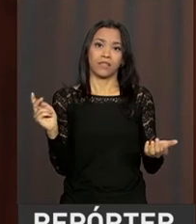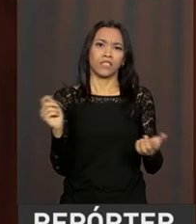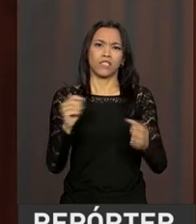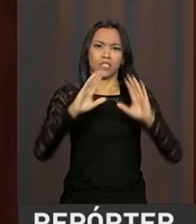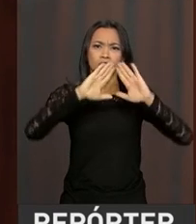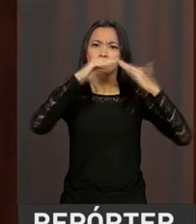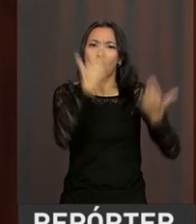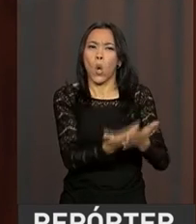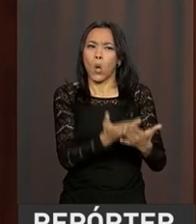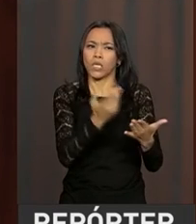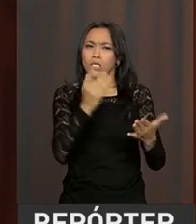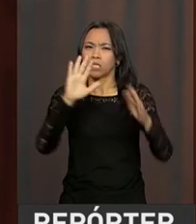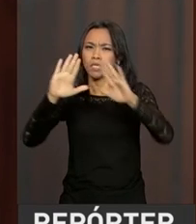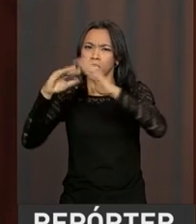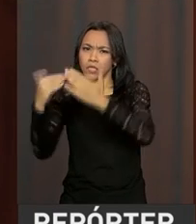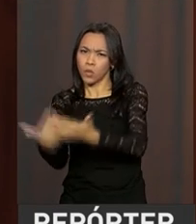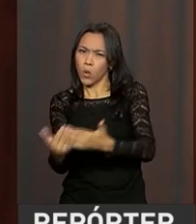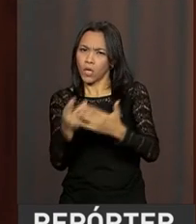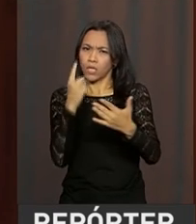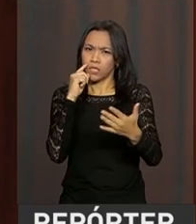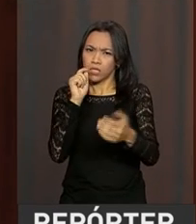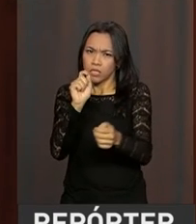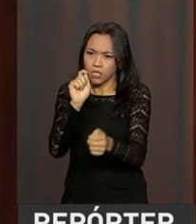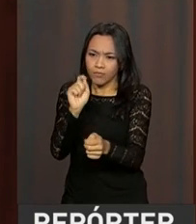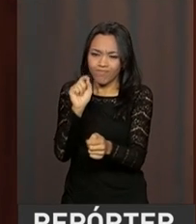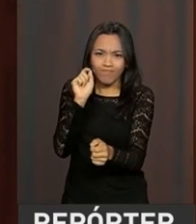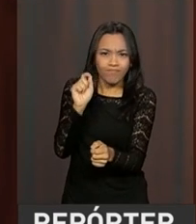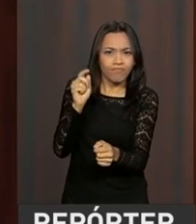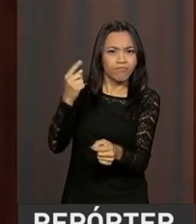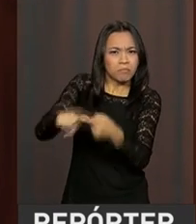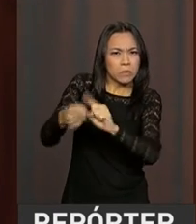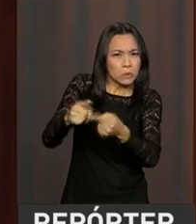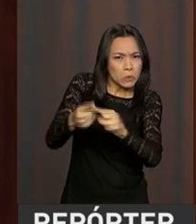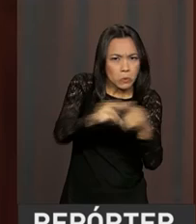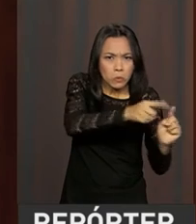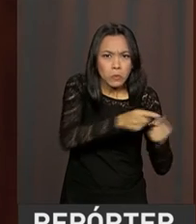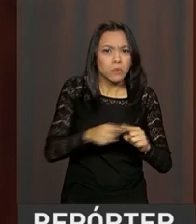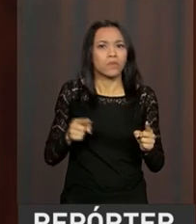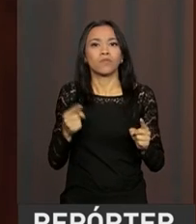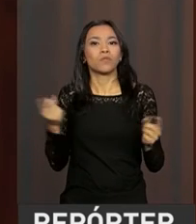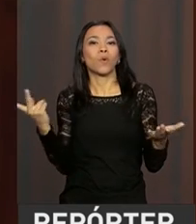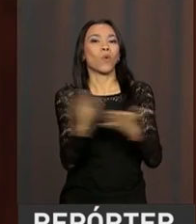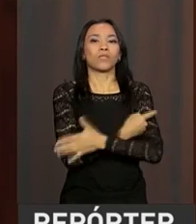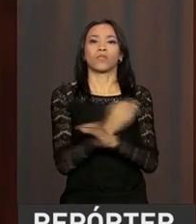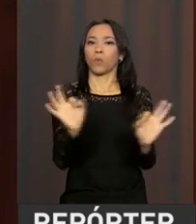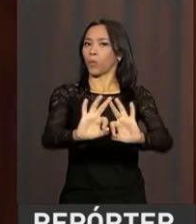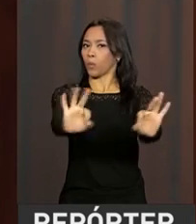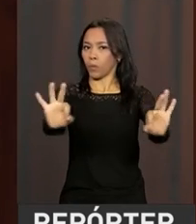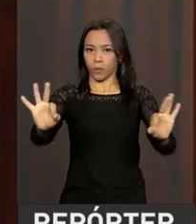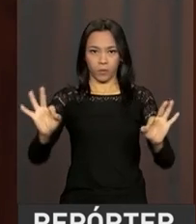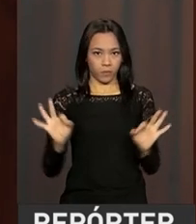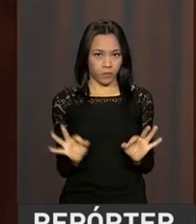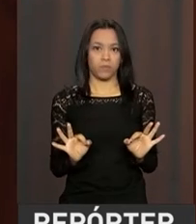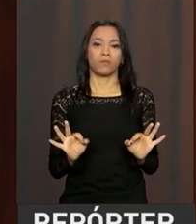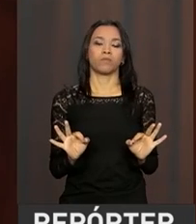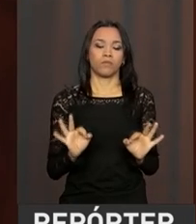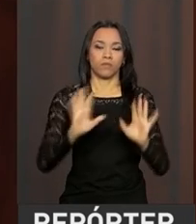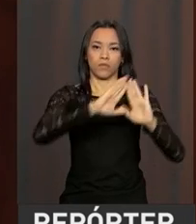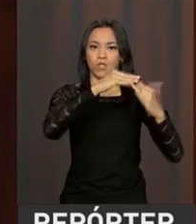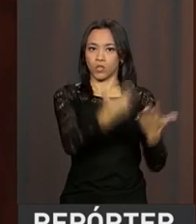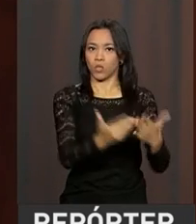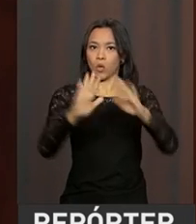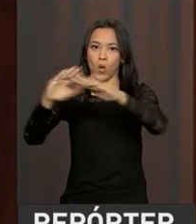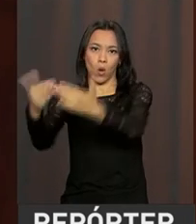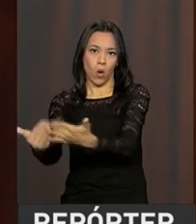escolas diferentes. Todos os 3 foram desativados, nenhum deles alcançou nem a escola, nem tampouco